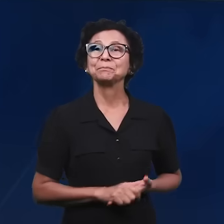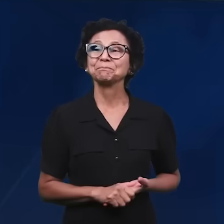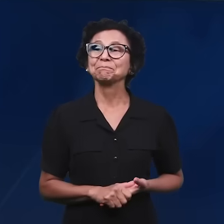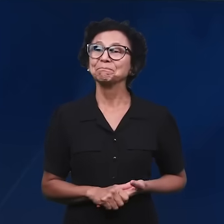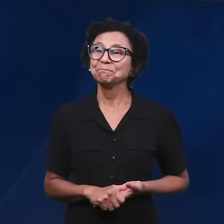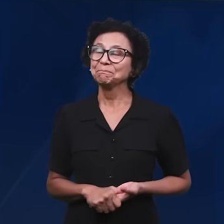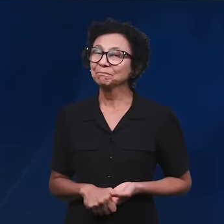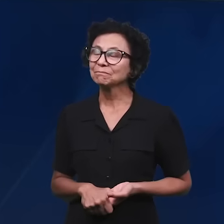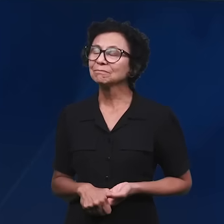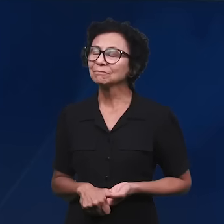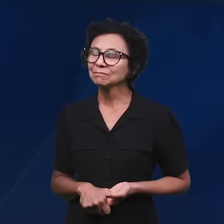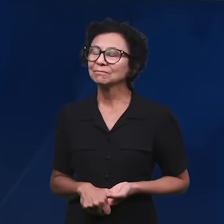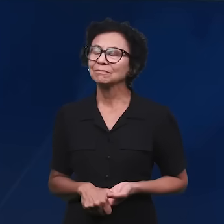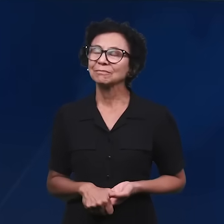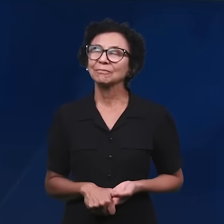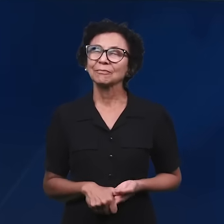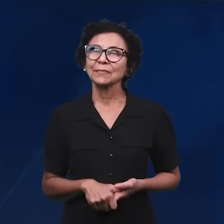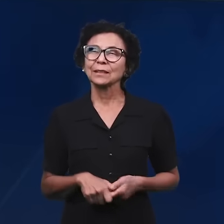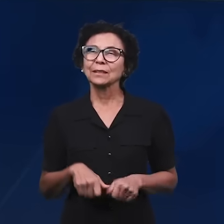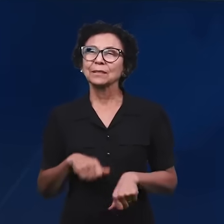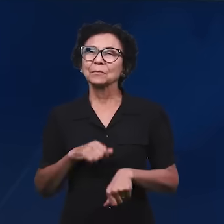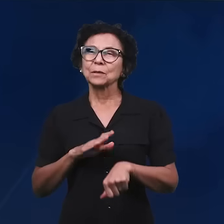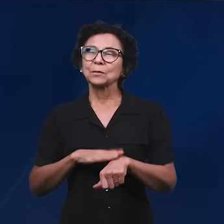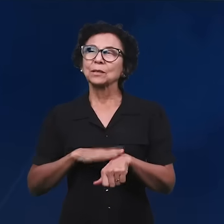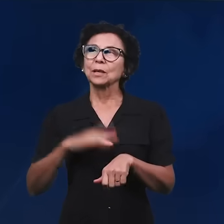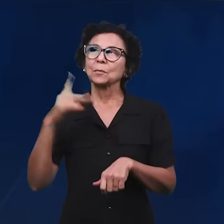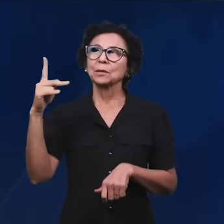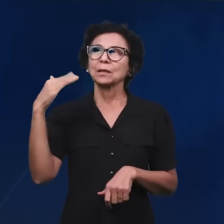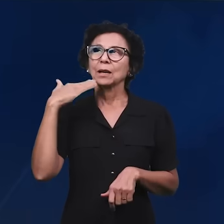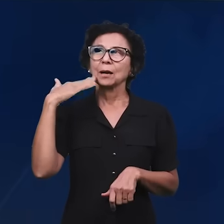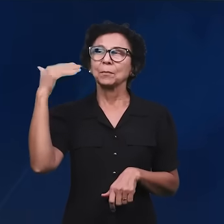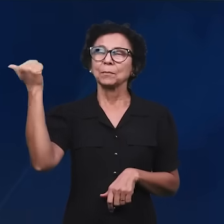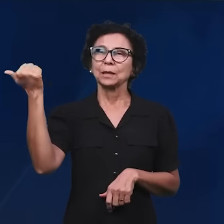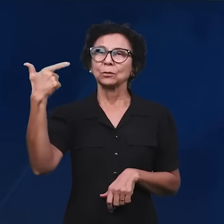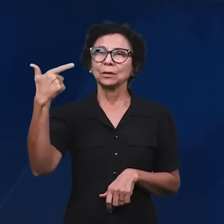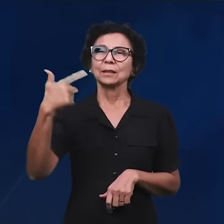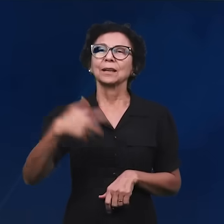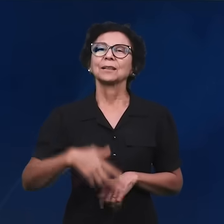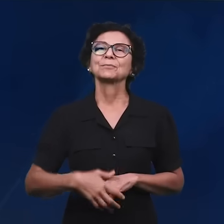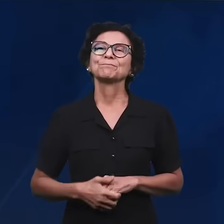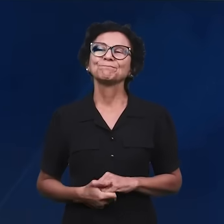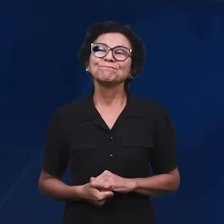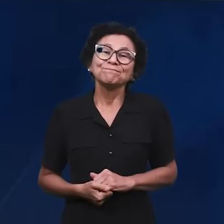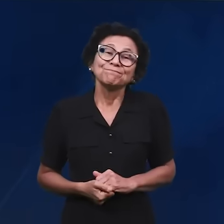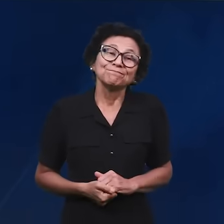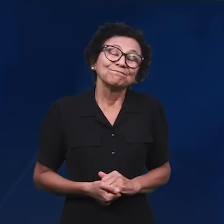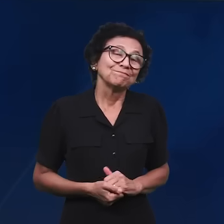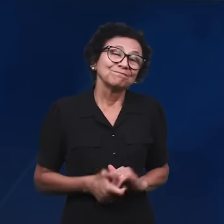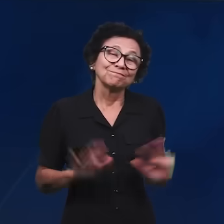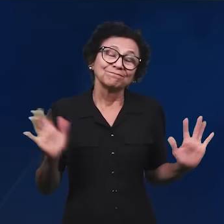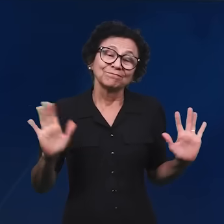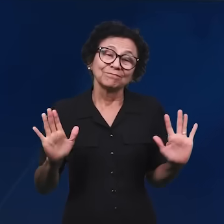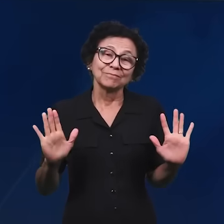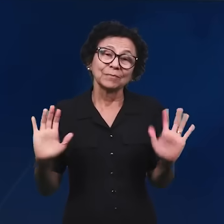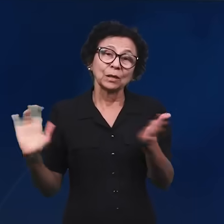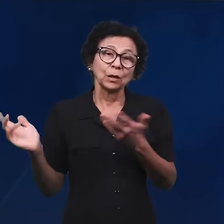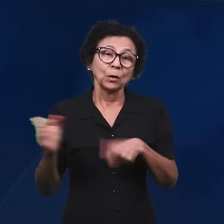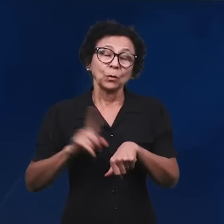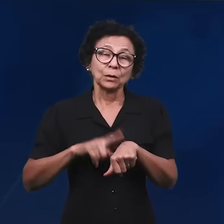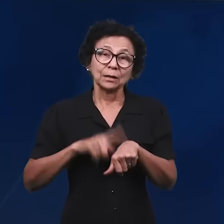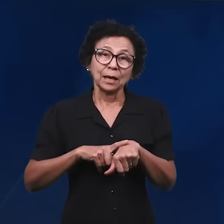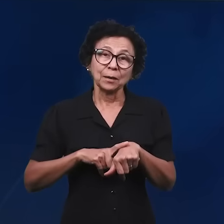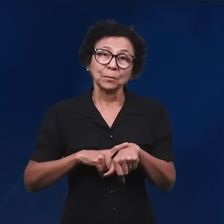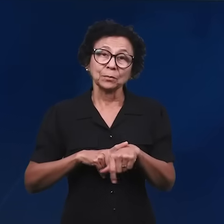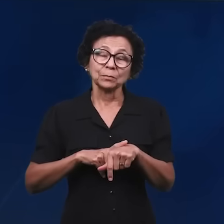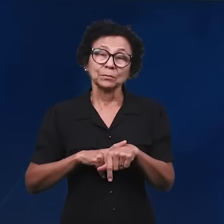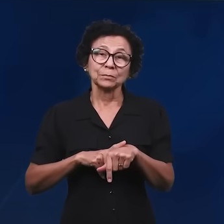Deus, e muitas vezes não é o nosso tempo. Nós queremos uma coisa e Deus quer de outro jeito. Porque o tempo não muda os seus